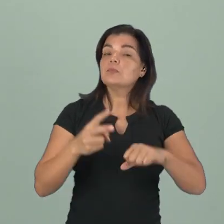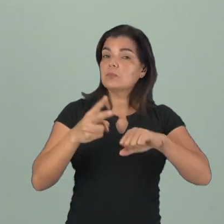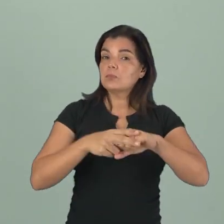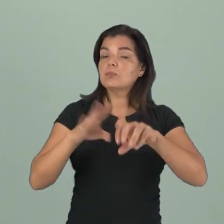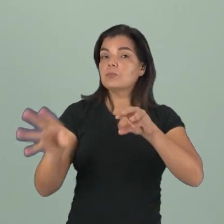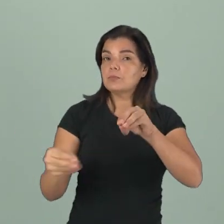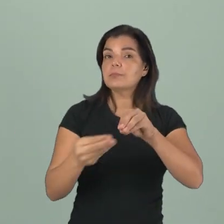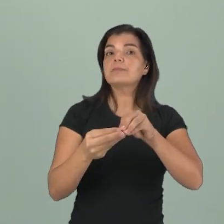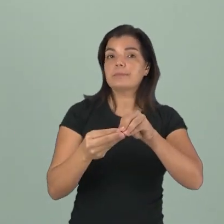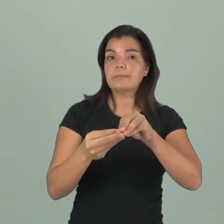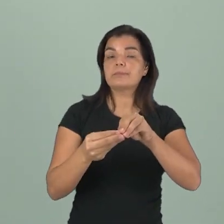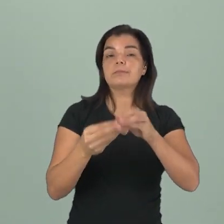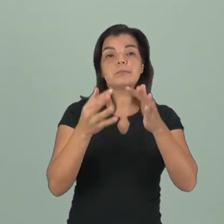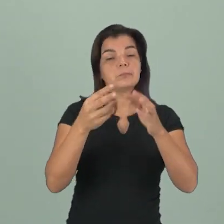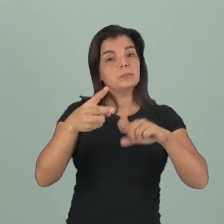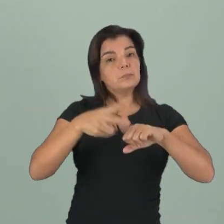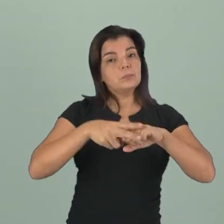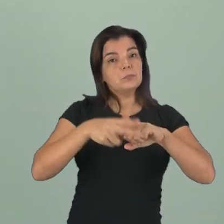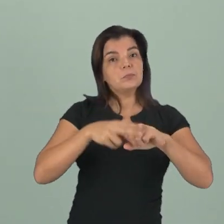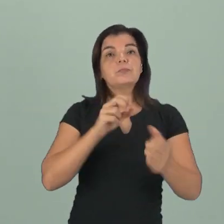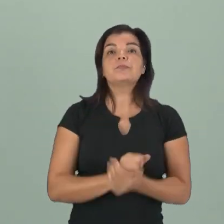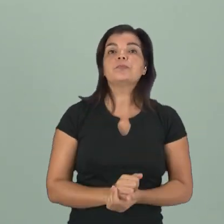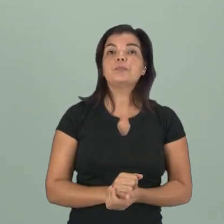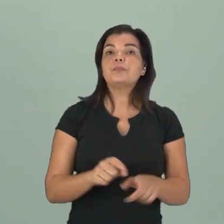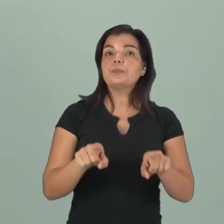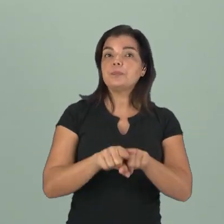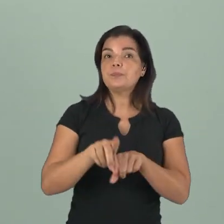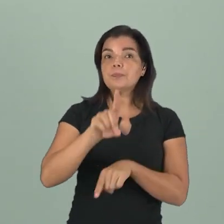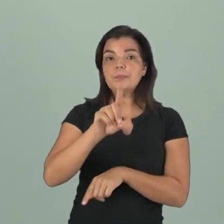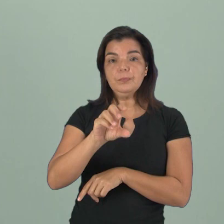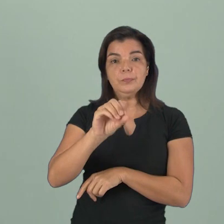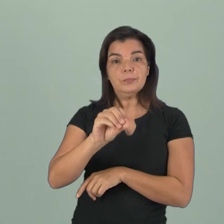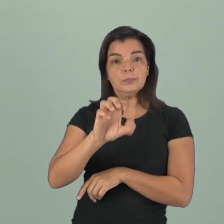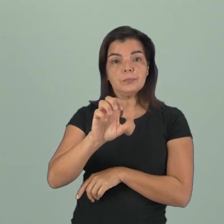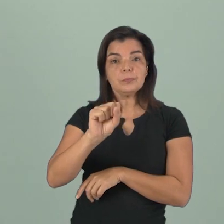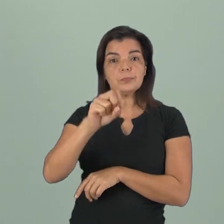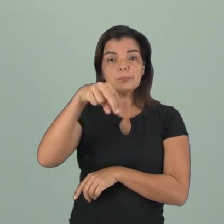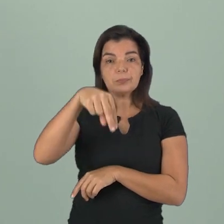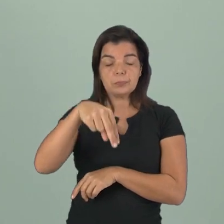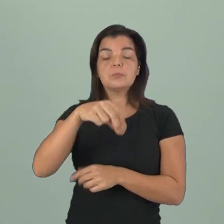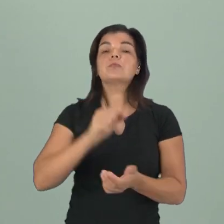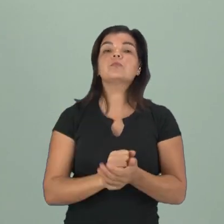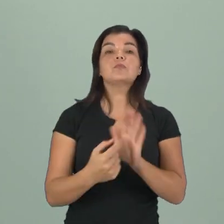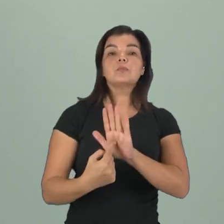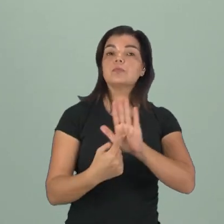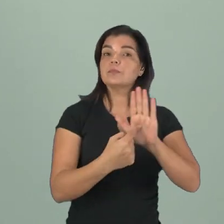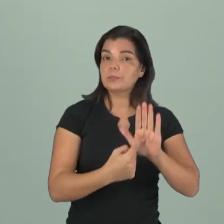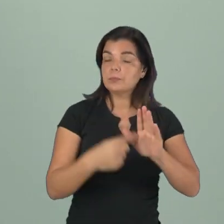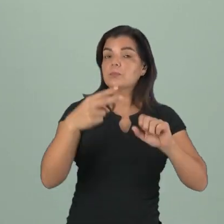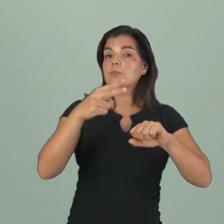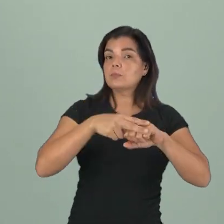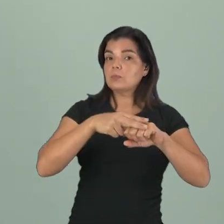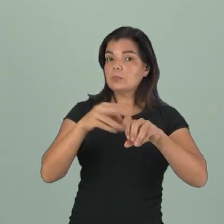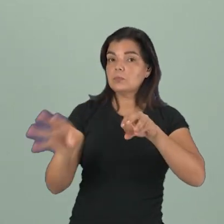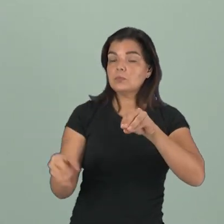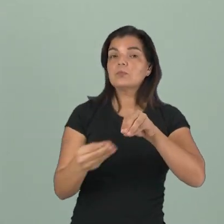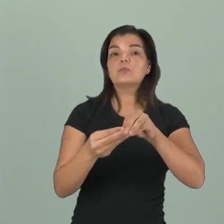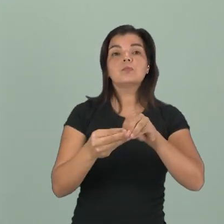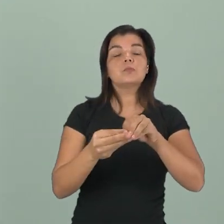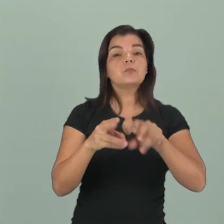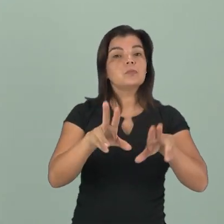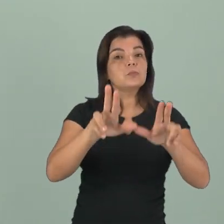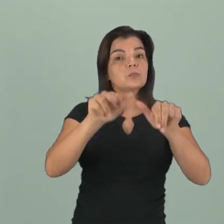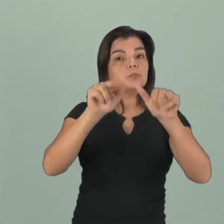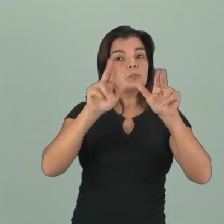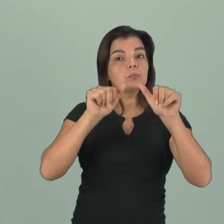na forma negativa, que nesse caso é doesn't. E quando o verbo auxiliar aparece, vocês nunca vão alterar